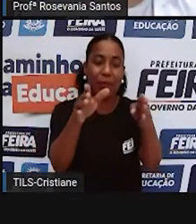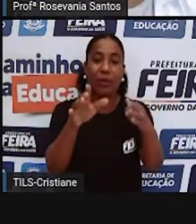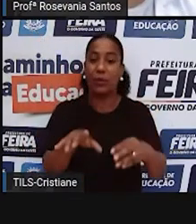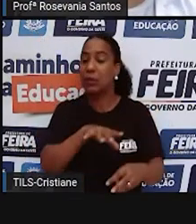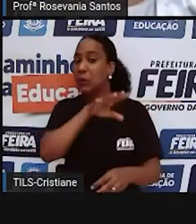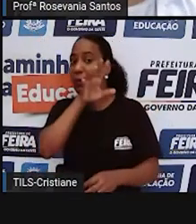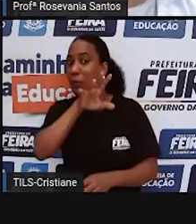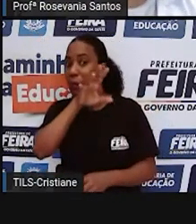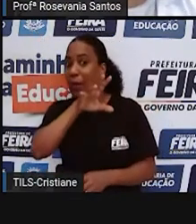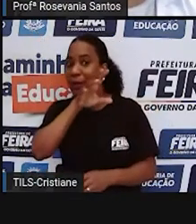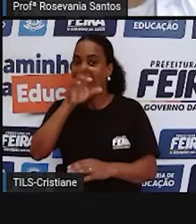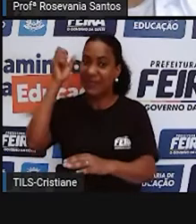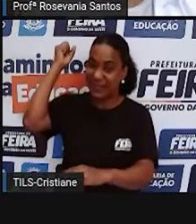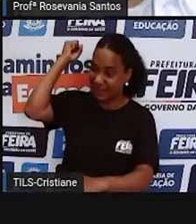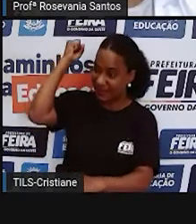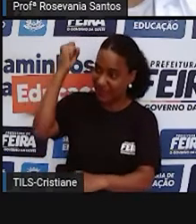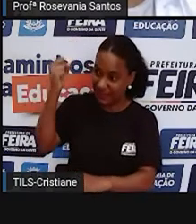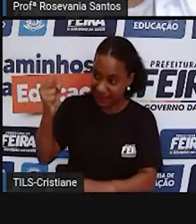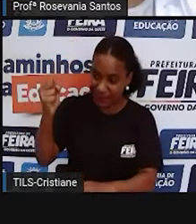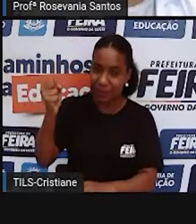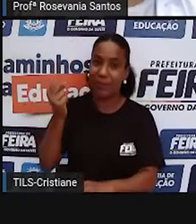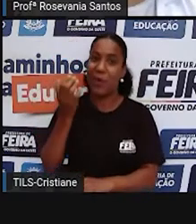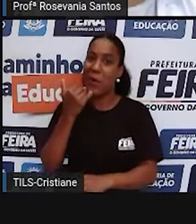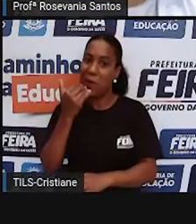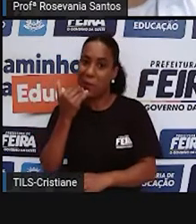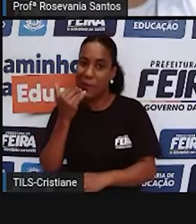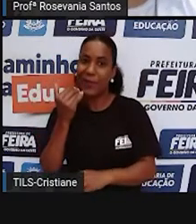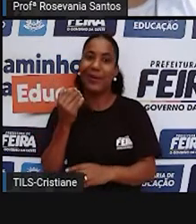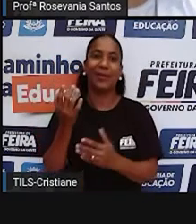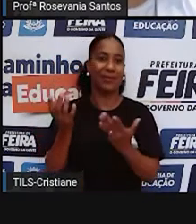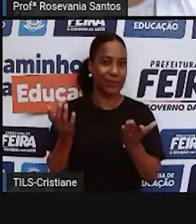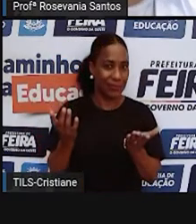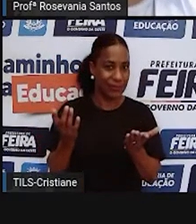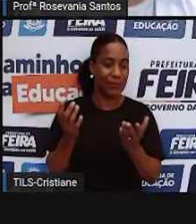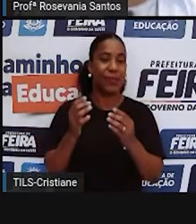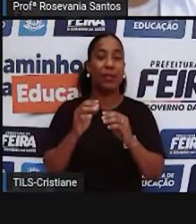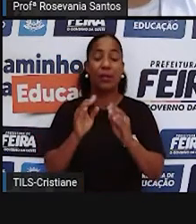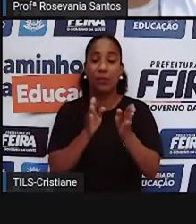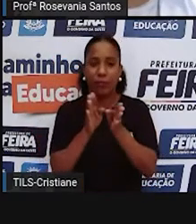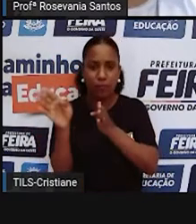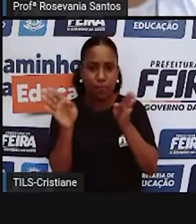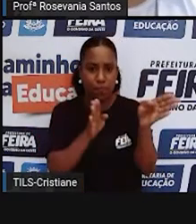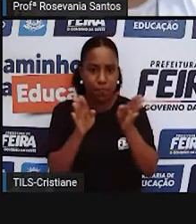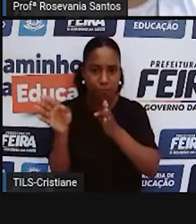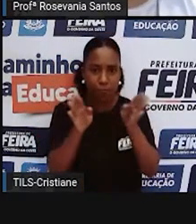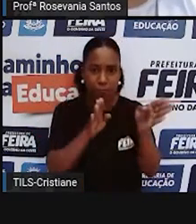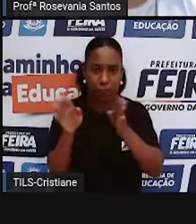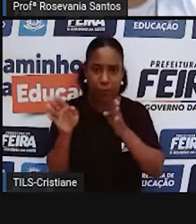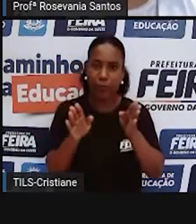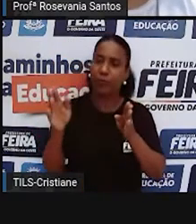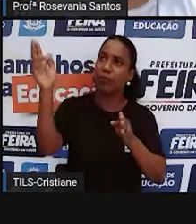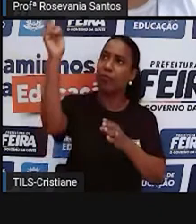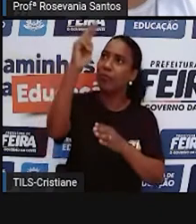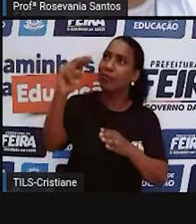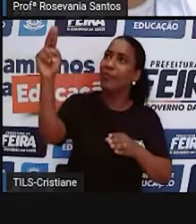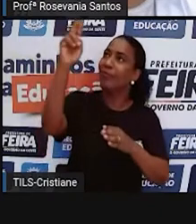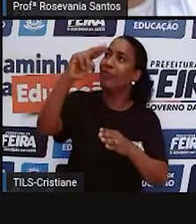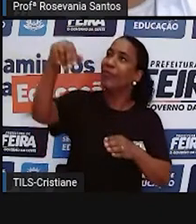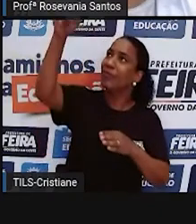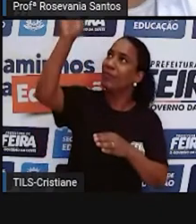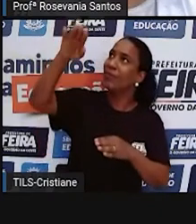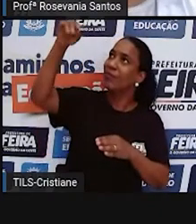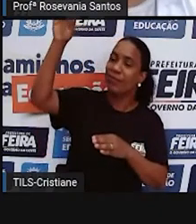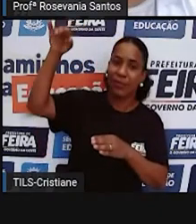eles caçarem. E aí, ia botando nesses mapas. E era uma forma de ensinar para as gerações futuras, no caso,